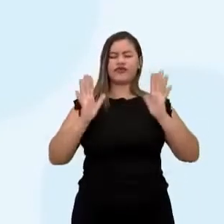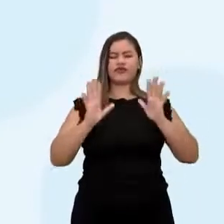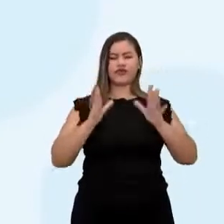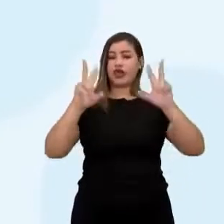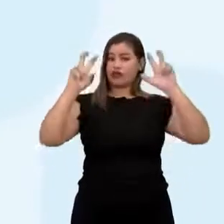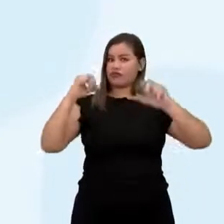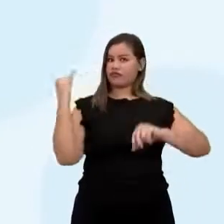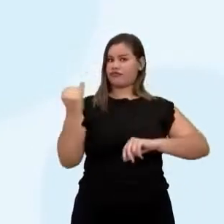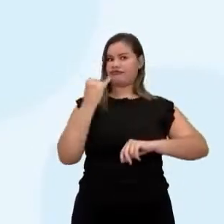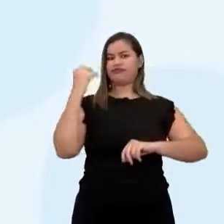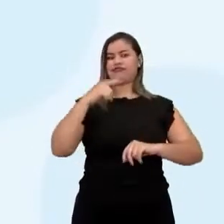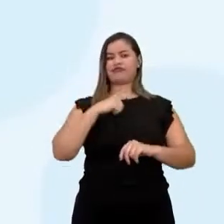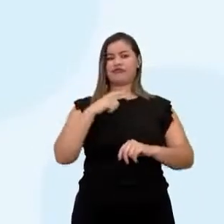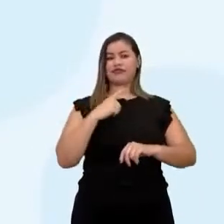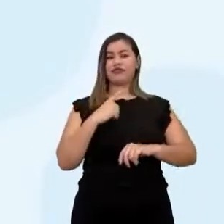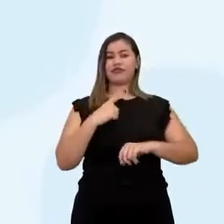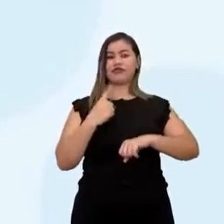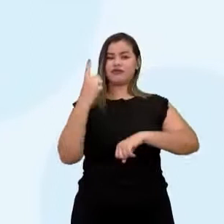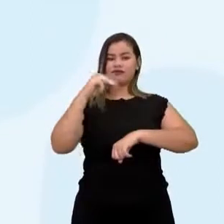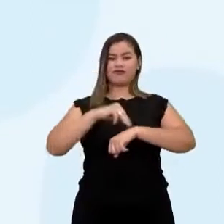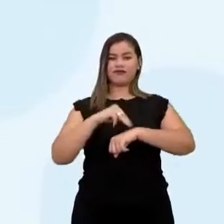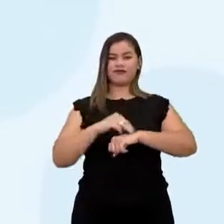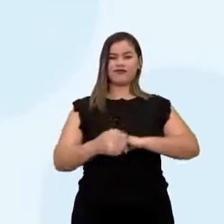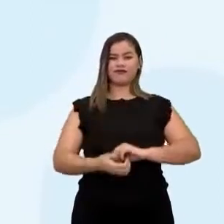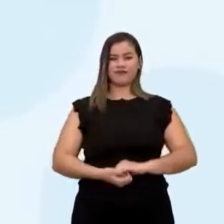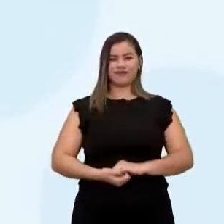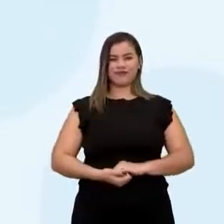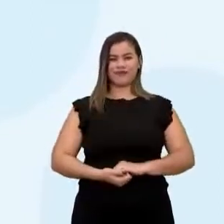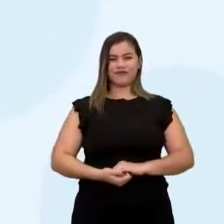um tema muito importante. Vou deixar 1 minuto.